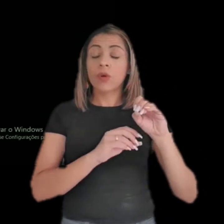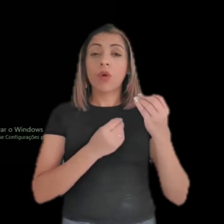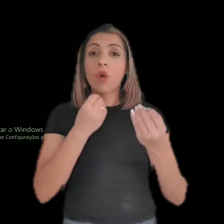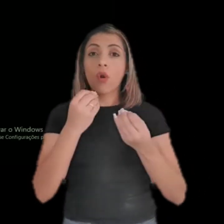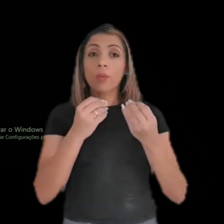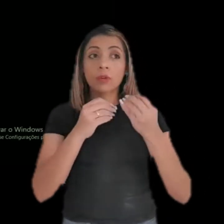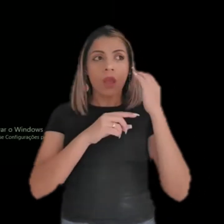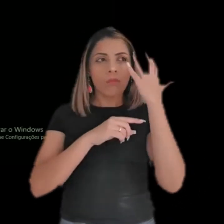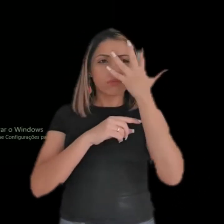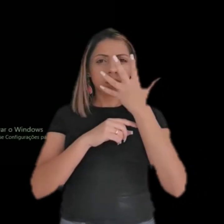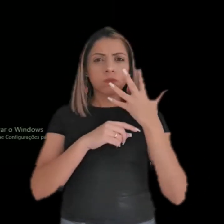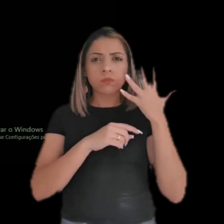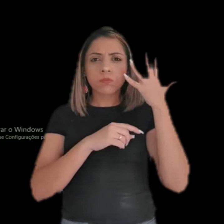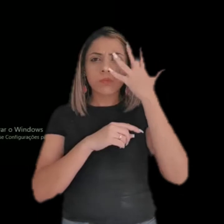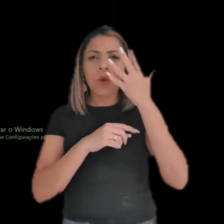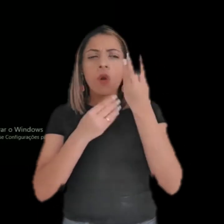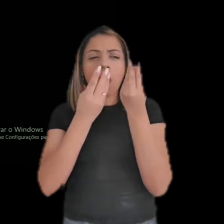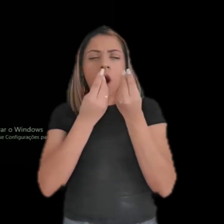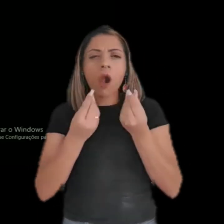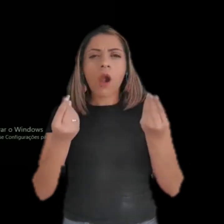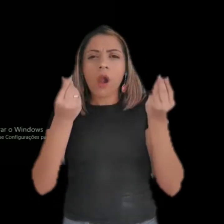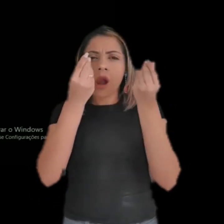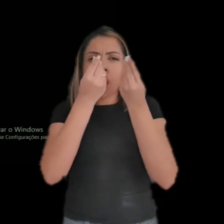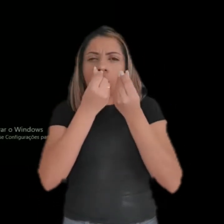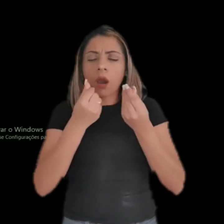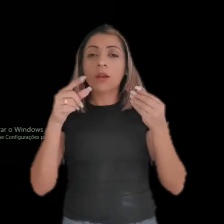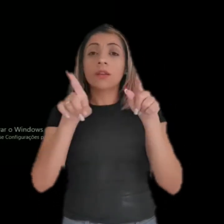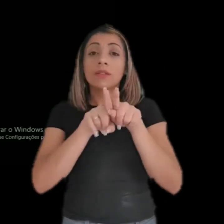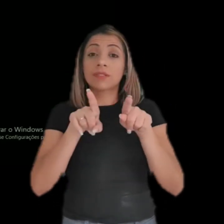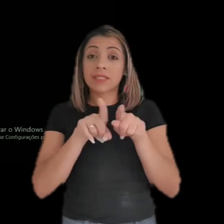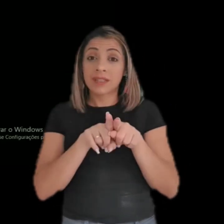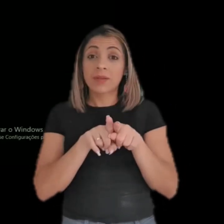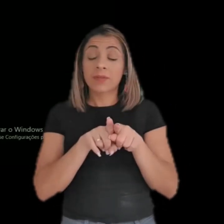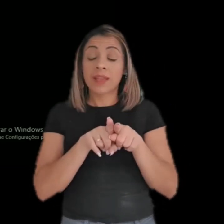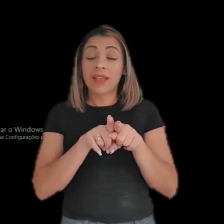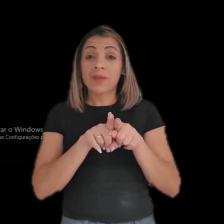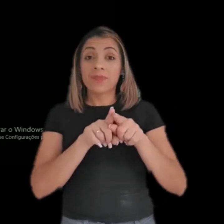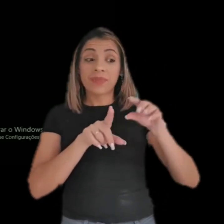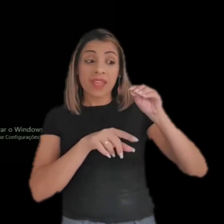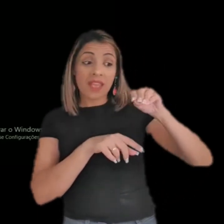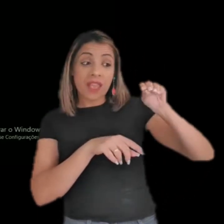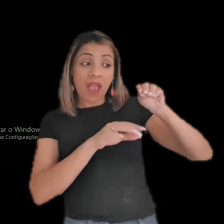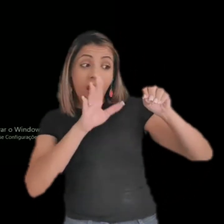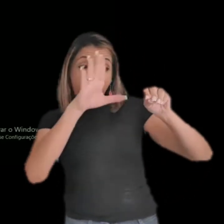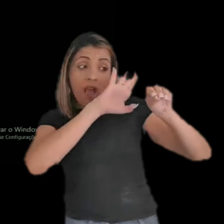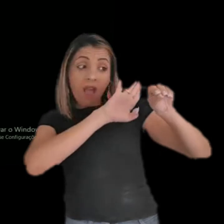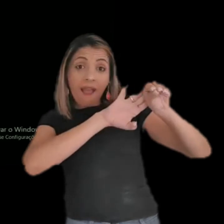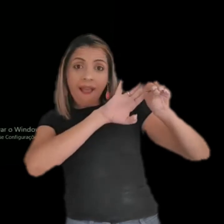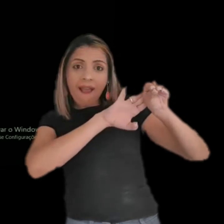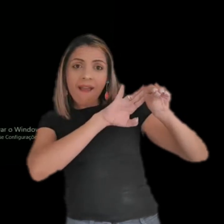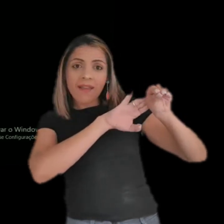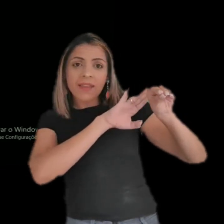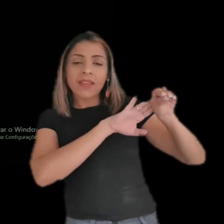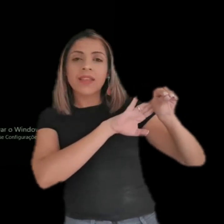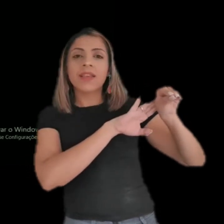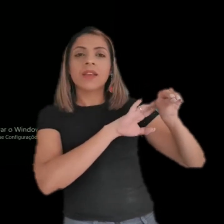globo ocular, com um líquido chamado humor vítreo. E aqui nós temos, ao fundo do olho, a retina, que é